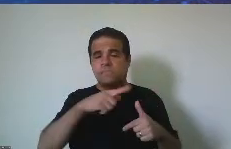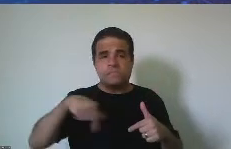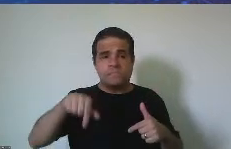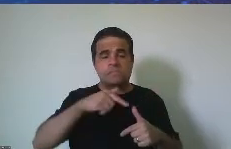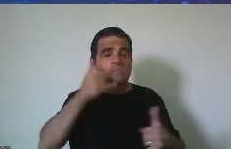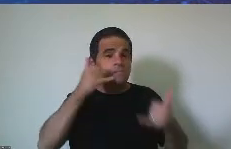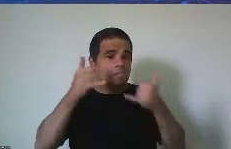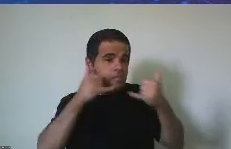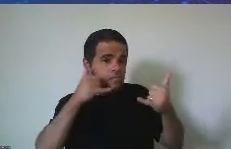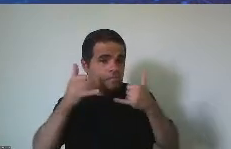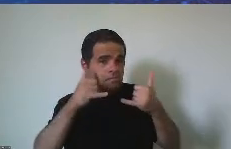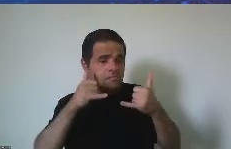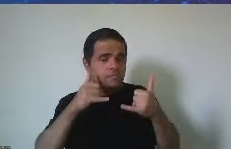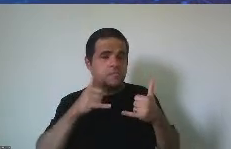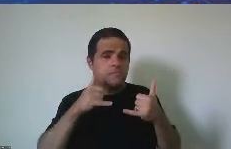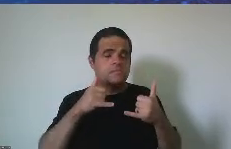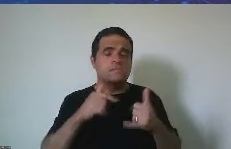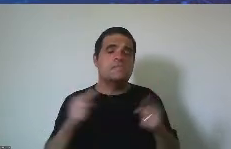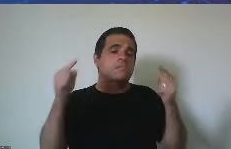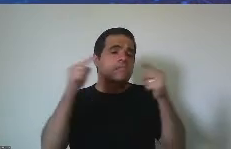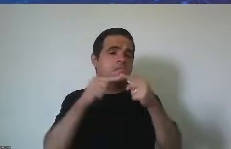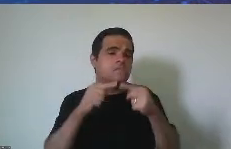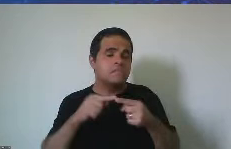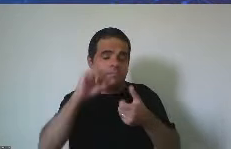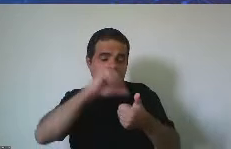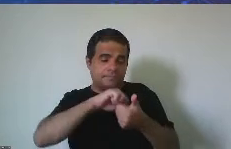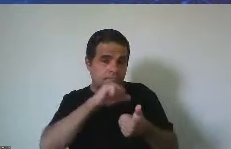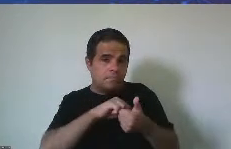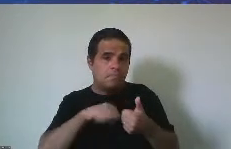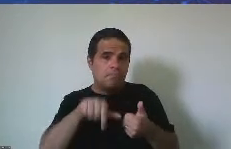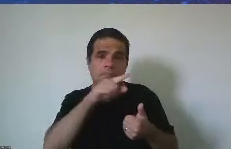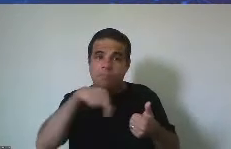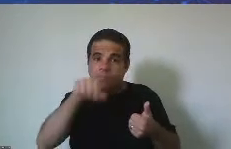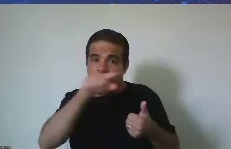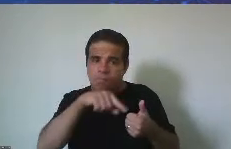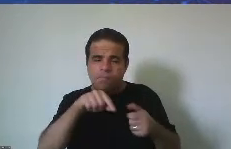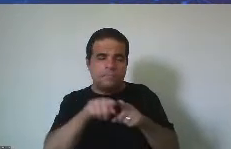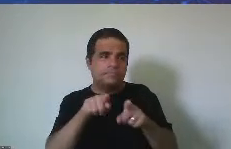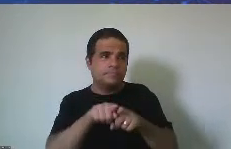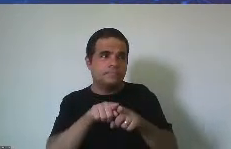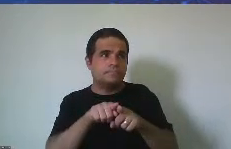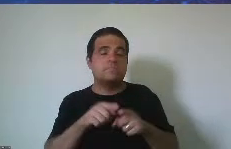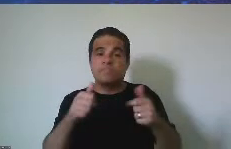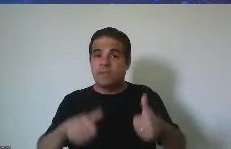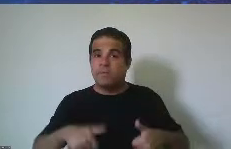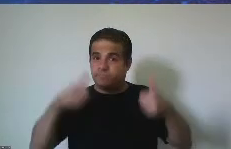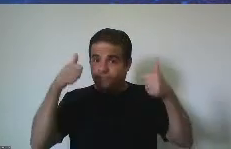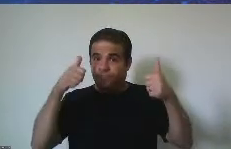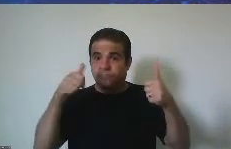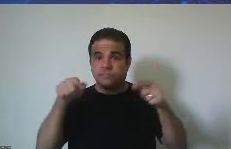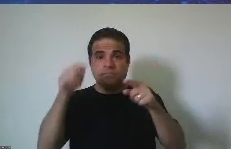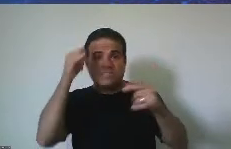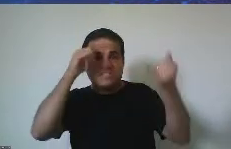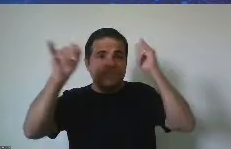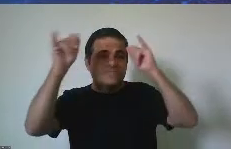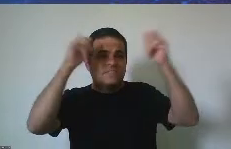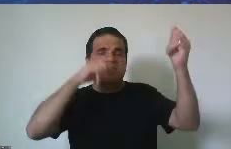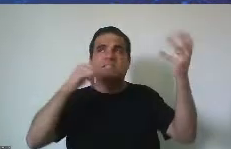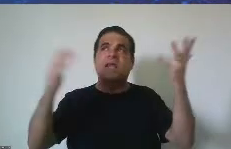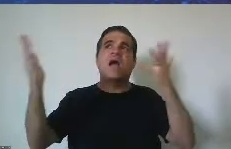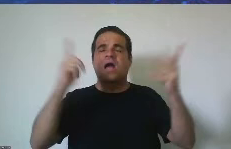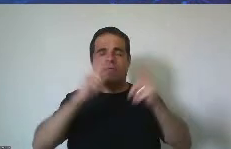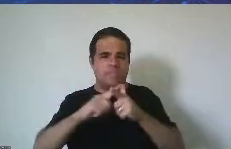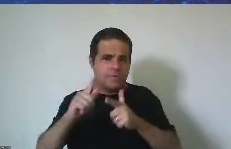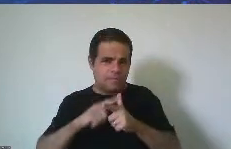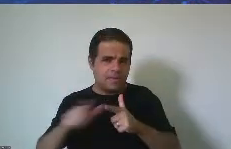isso confere mais qualidade também do nessa comunicação porque evita Mal entendidos né